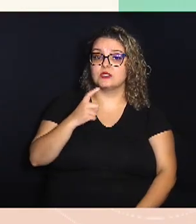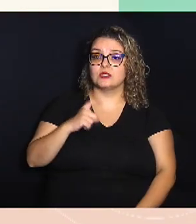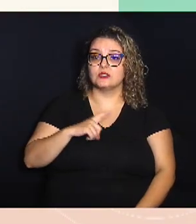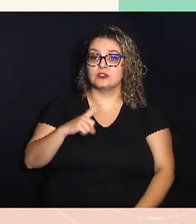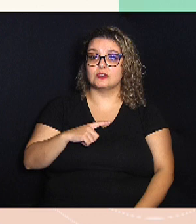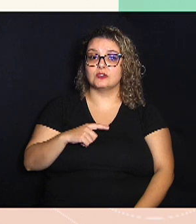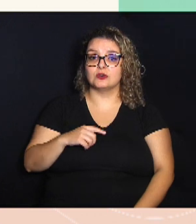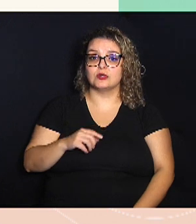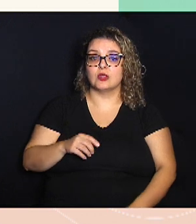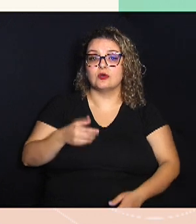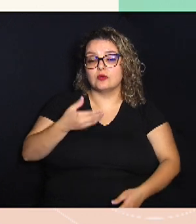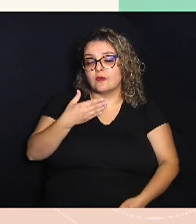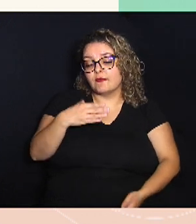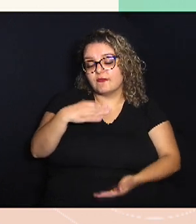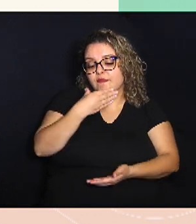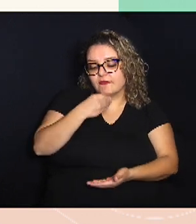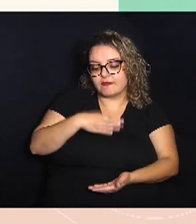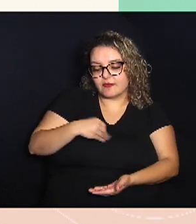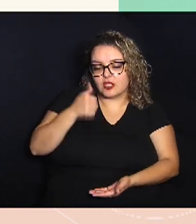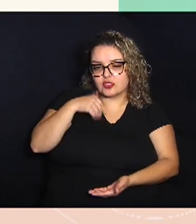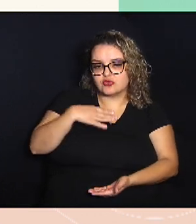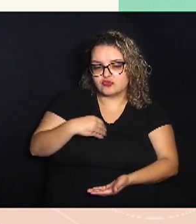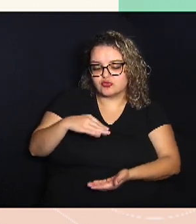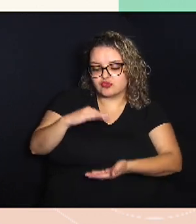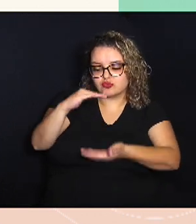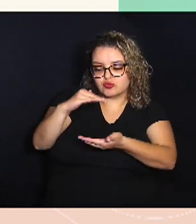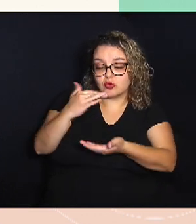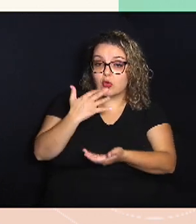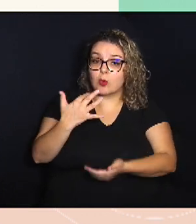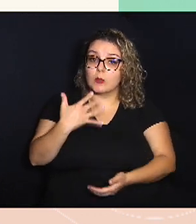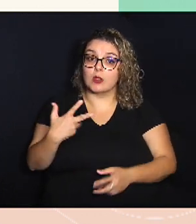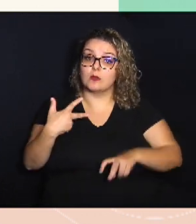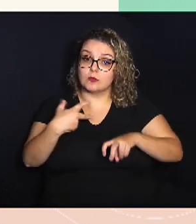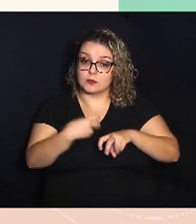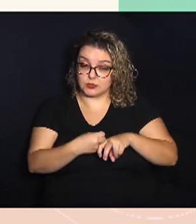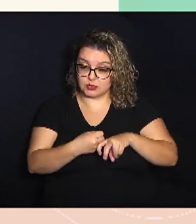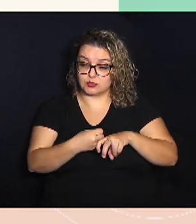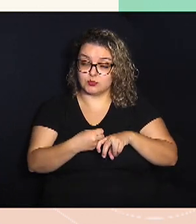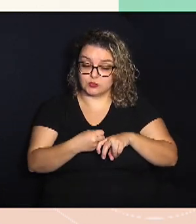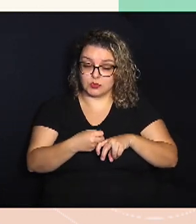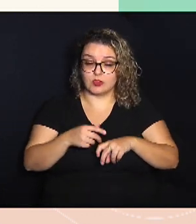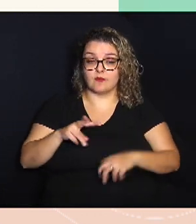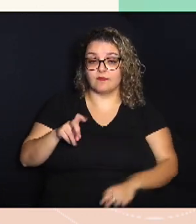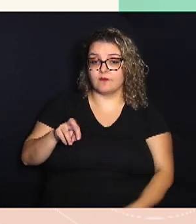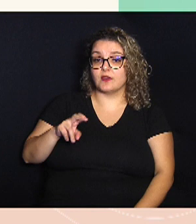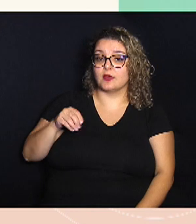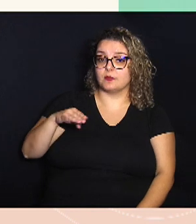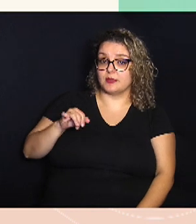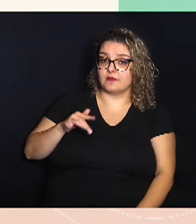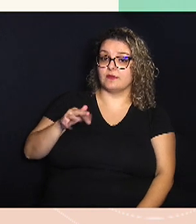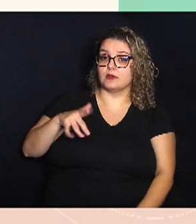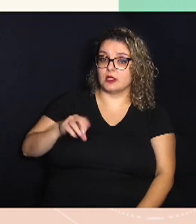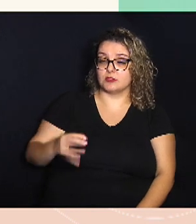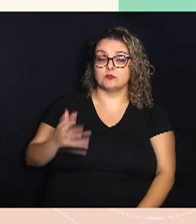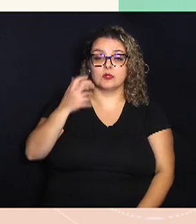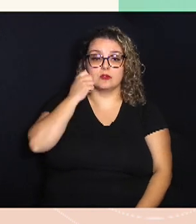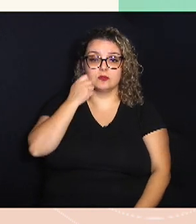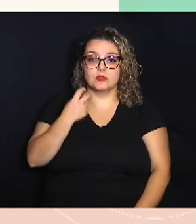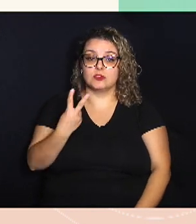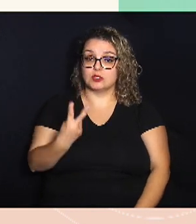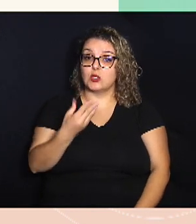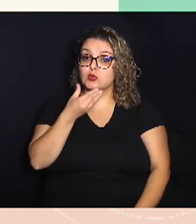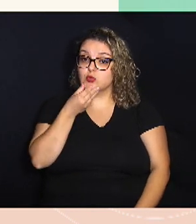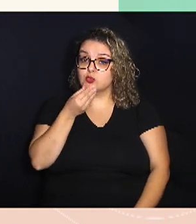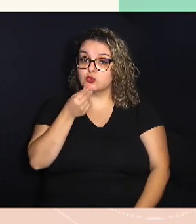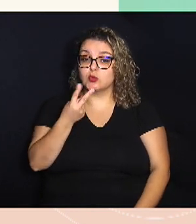uma ninhada de lindos filhotinhos coloridos, vacinados e vermifugados para a adoção. São 2 machinhos